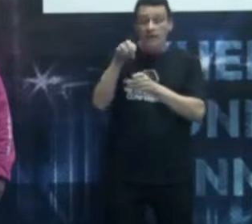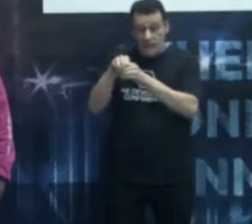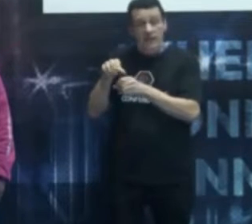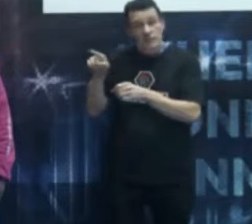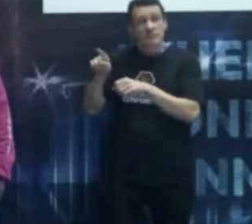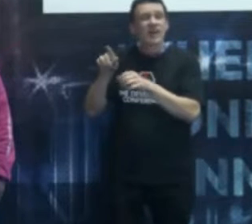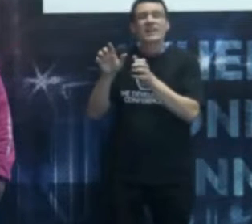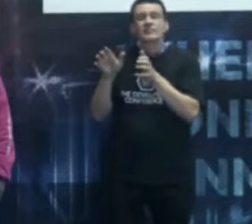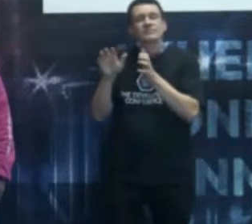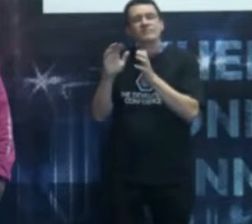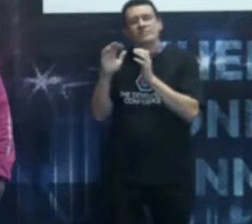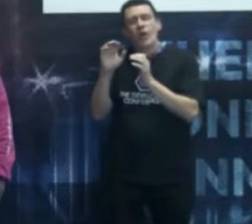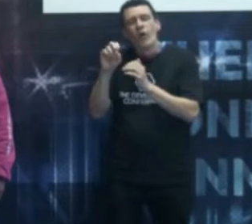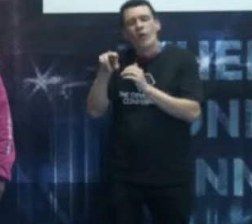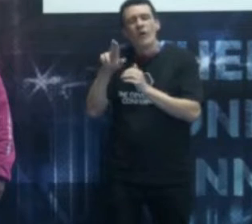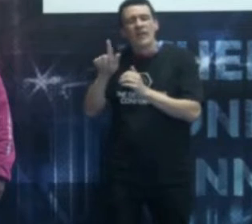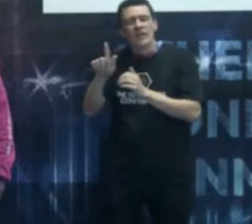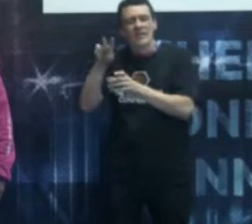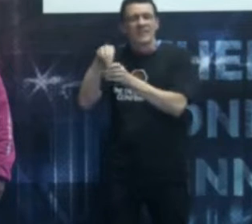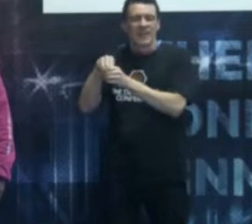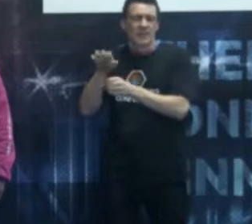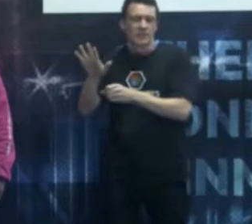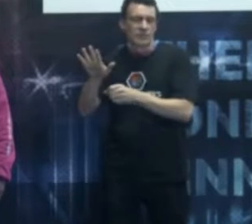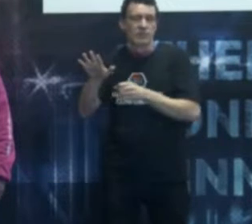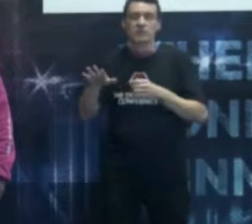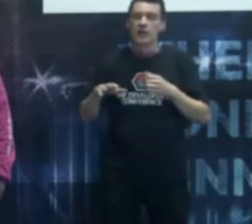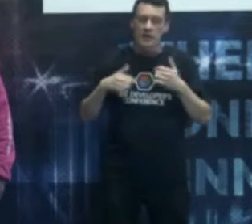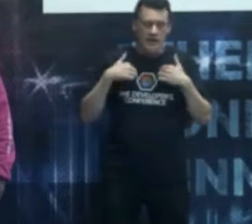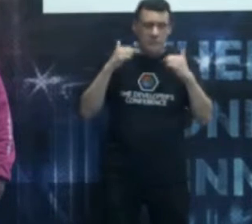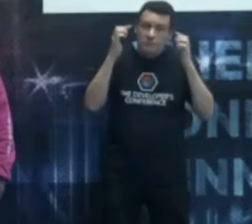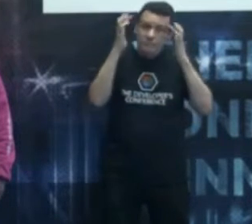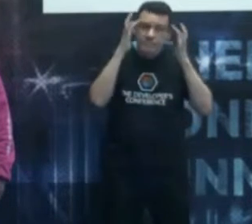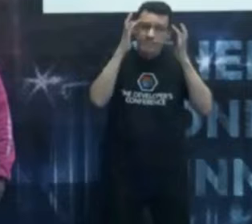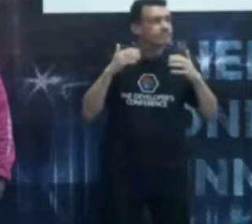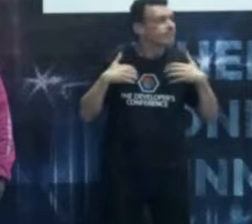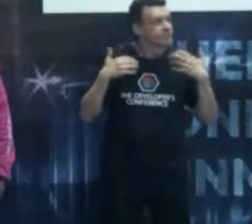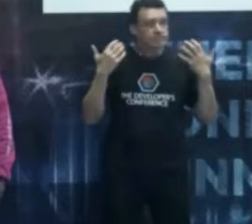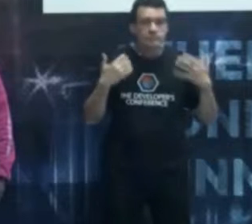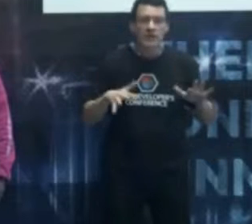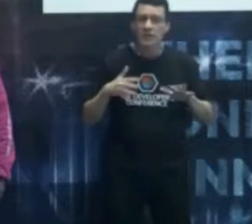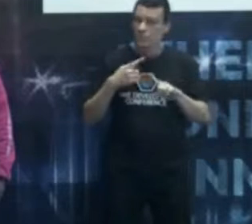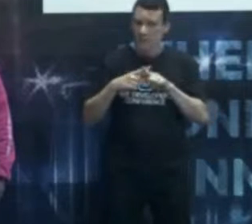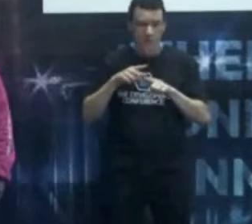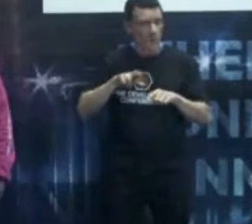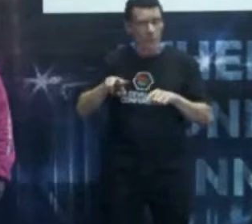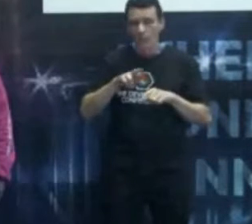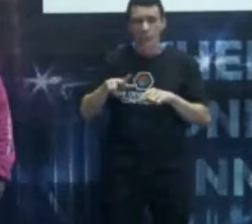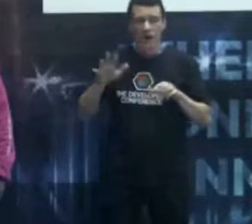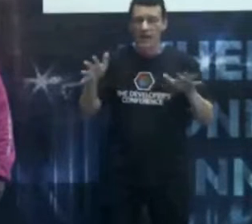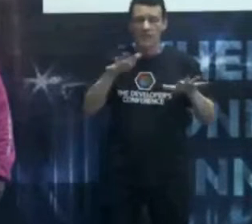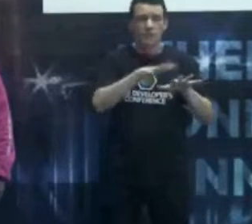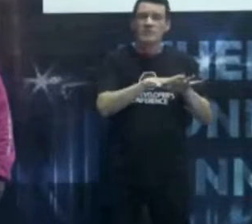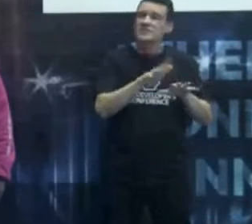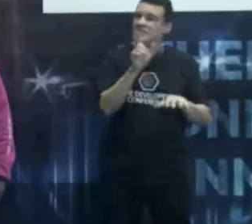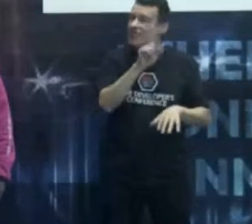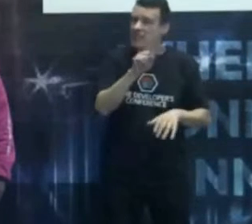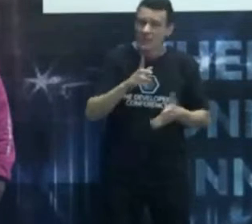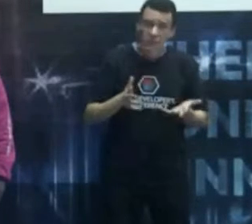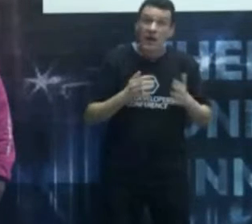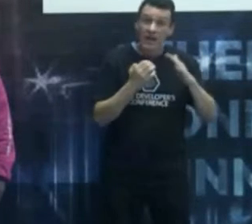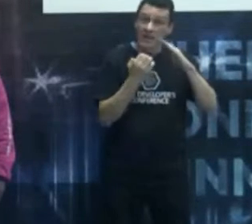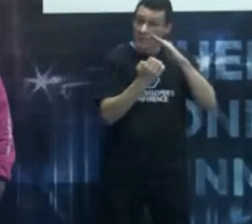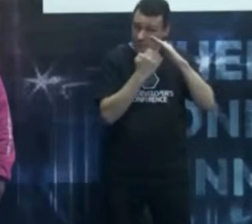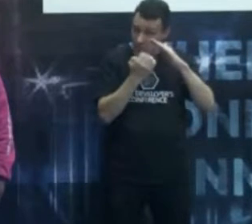mas eu tenho certeza do que eu não vou fazer nunca na minha vida, porque isso não é inclusão. Né? Como é que a empresa contrata, está lá